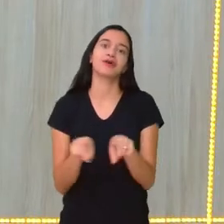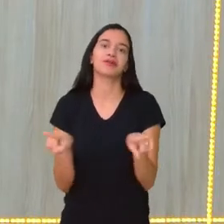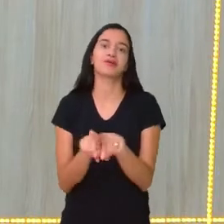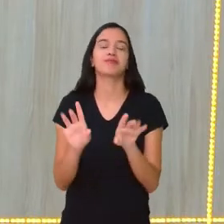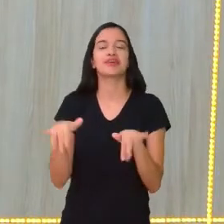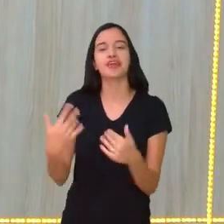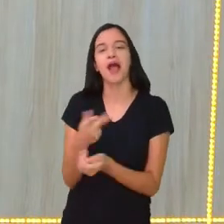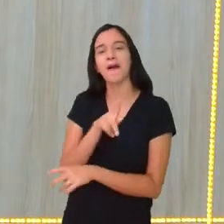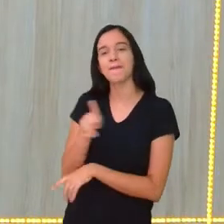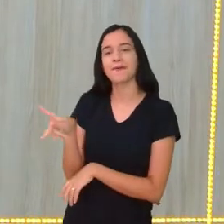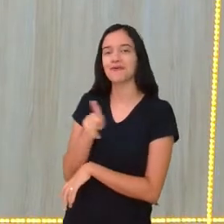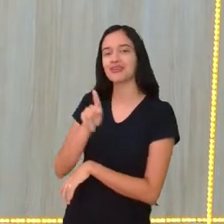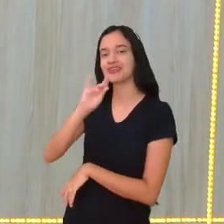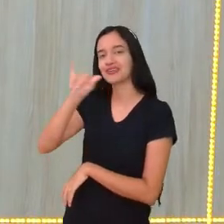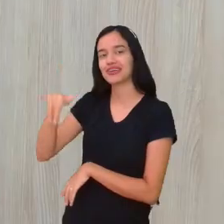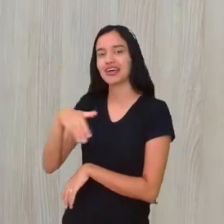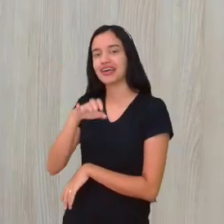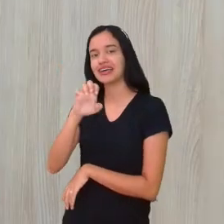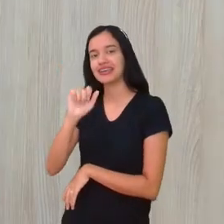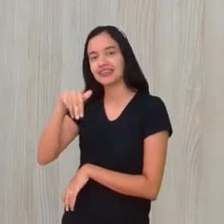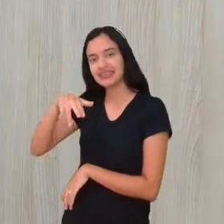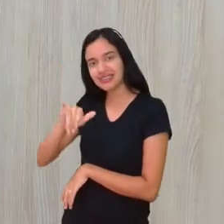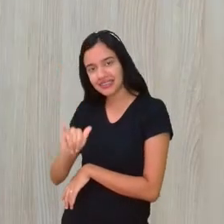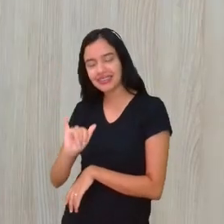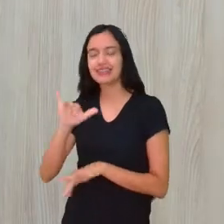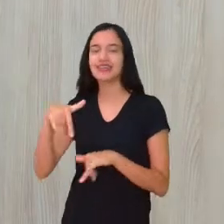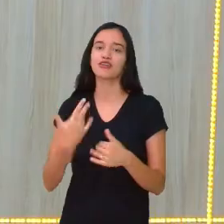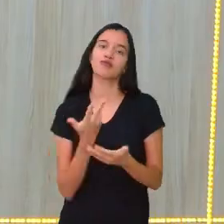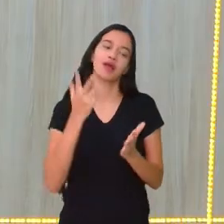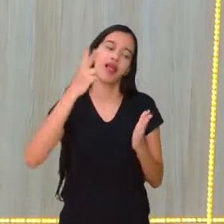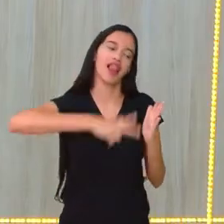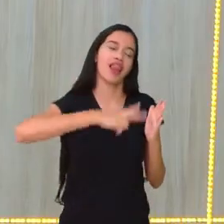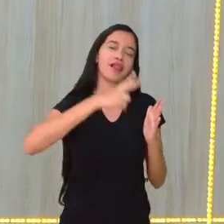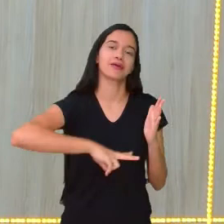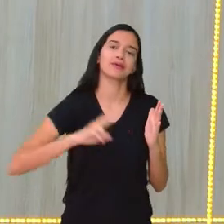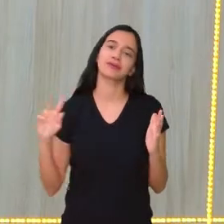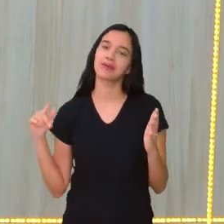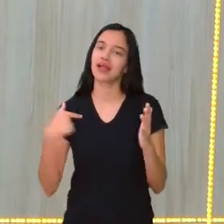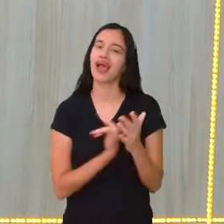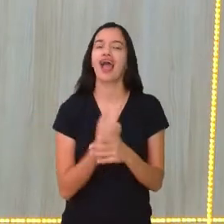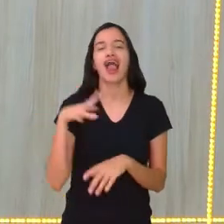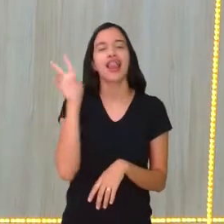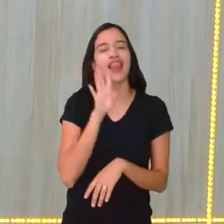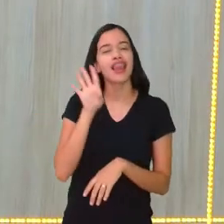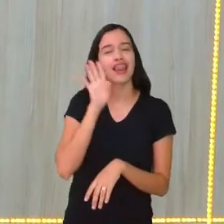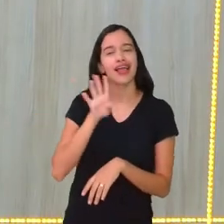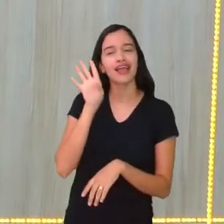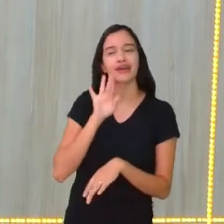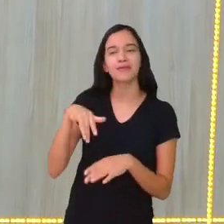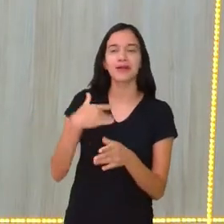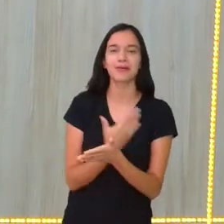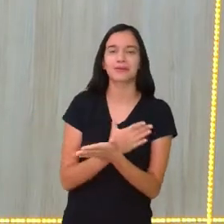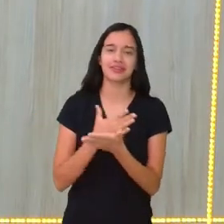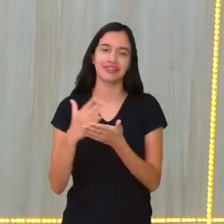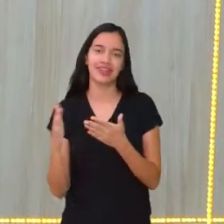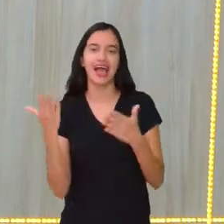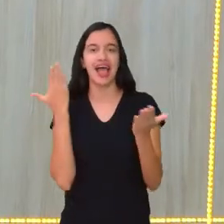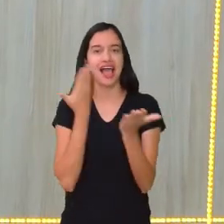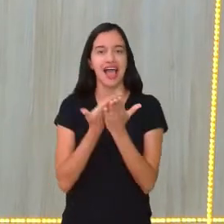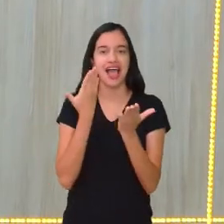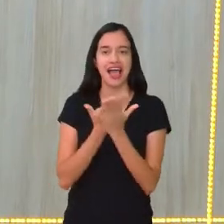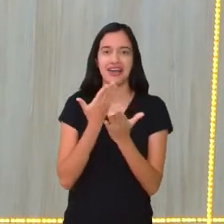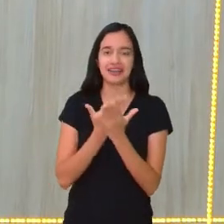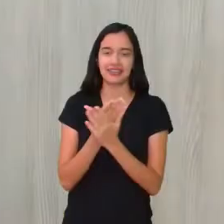professora Gini, que vai fazer uma leitura para a gente, bem legal, para a gente começar a aula assim, em